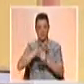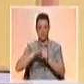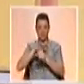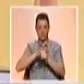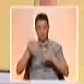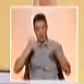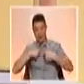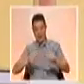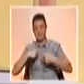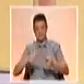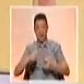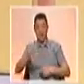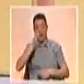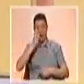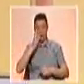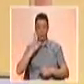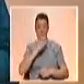gastamos mais água do que noutras também, não é?